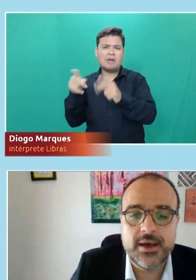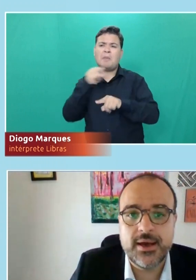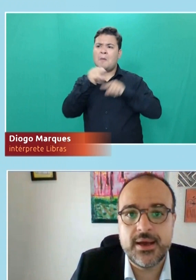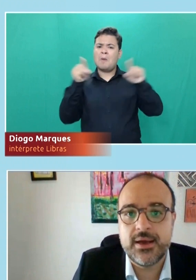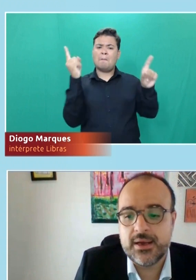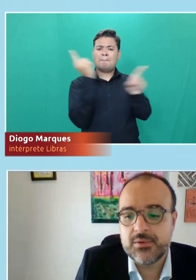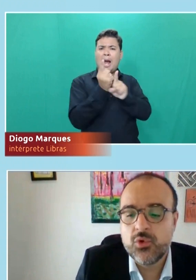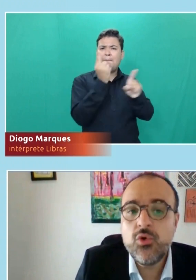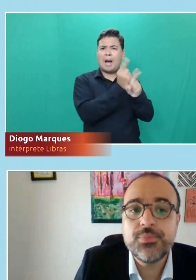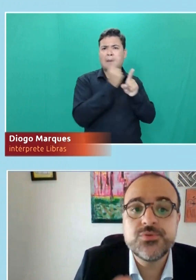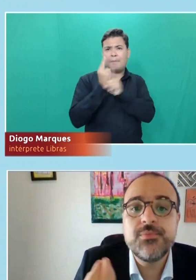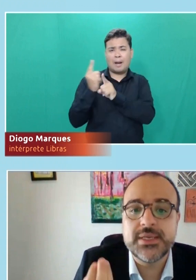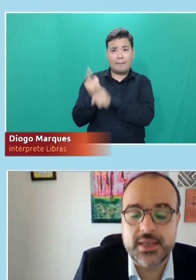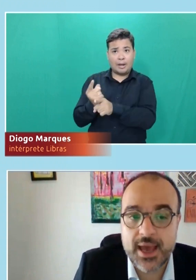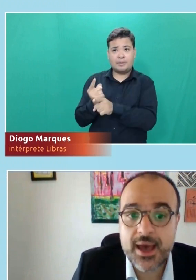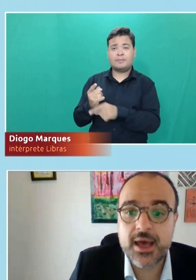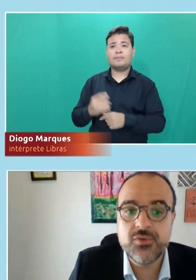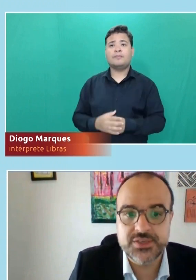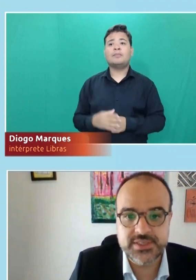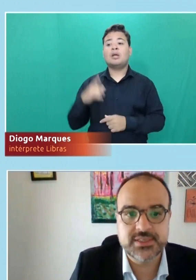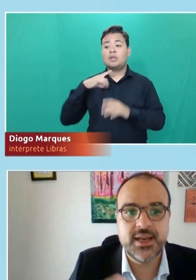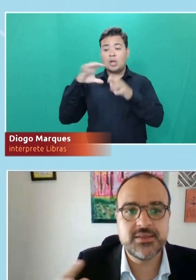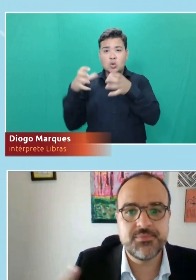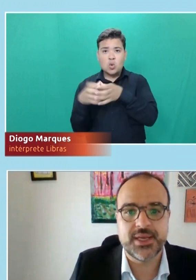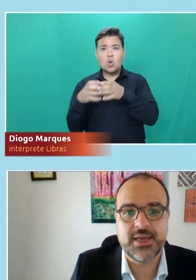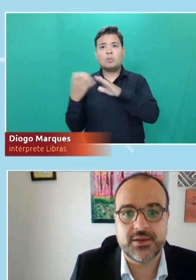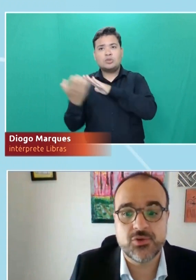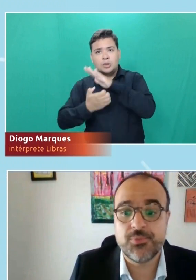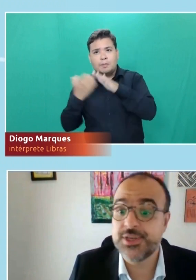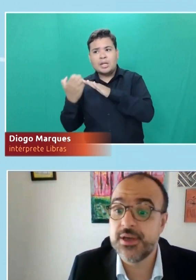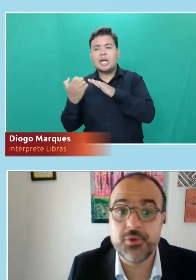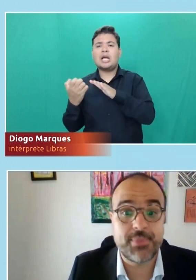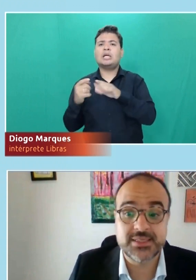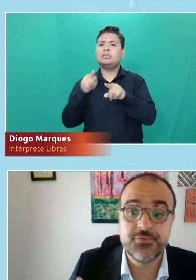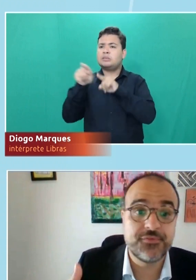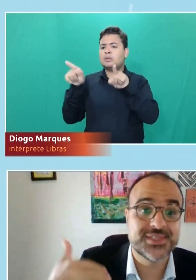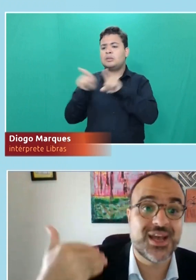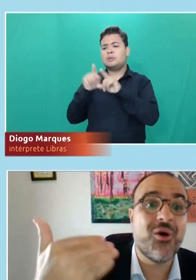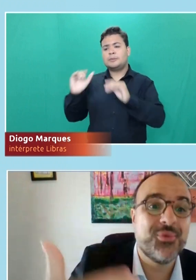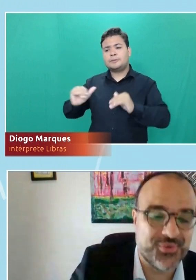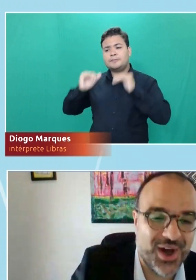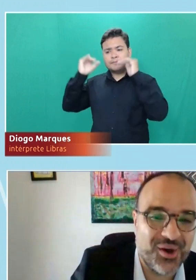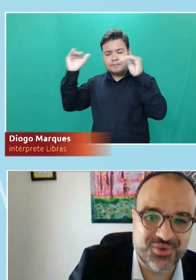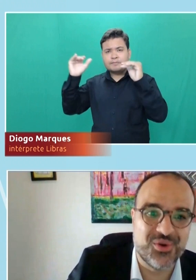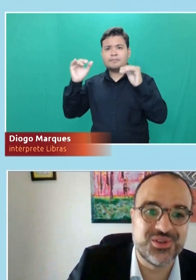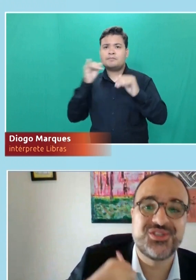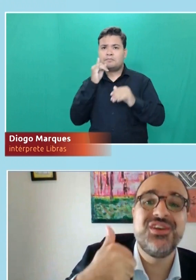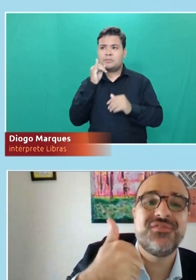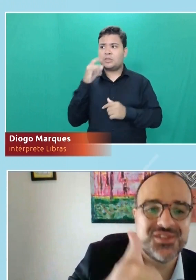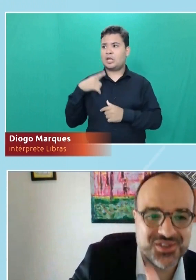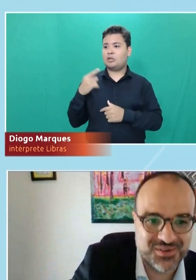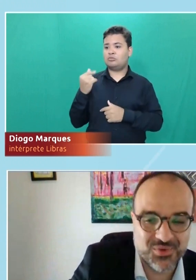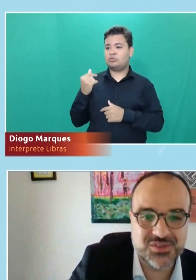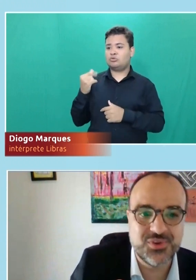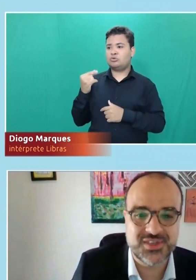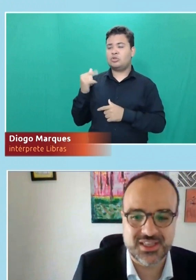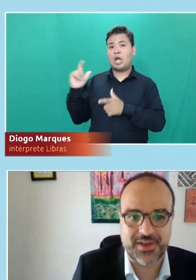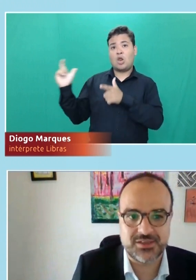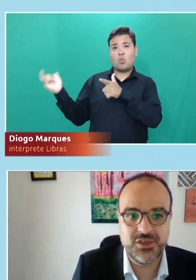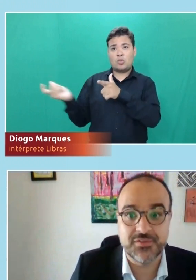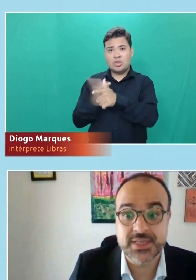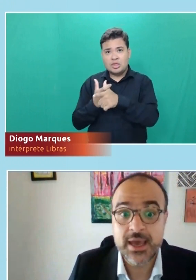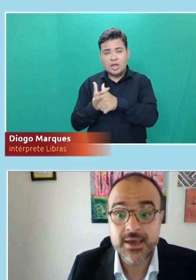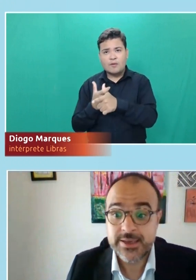que grupos do empresariado, e às vezes grandes empresários, como, por exemplo, um passivo fiscal muito alto, com dívidas de tributos